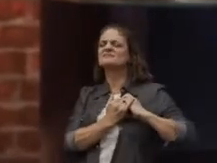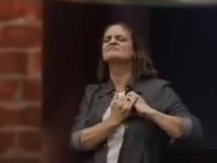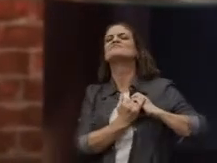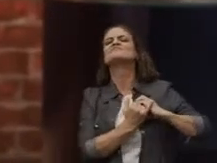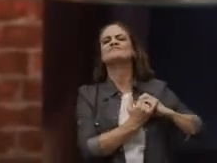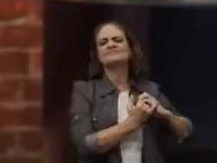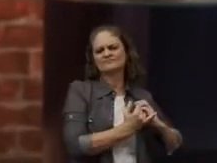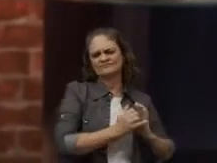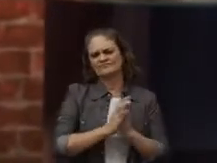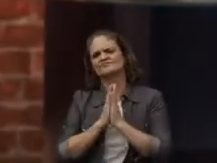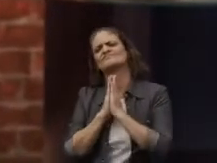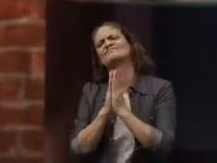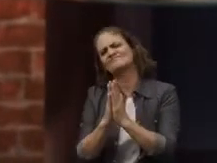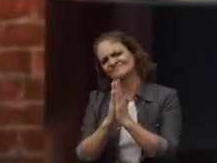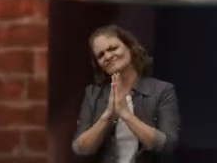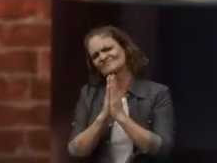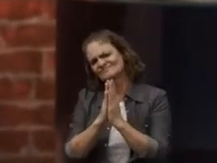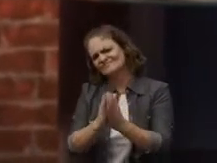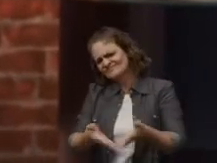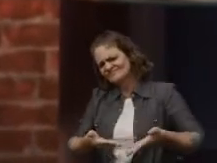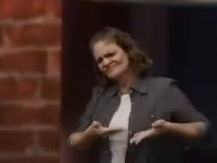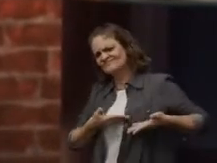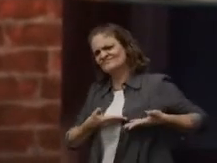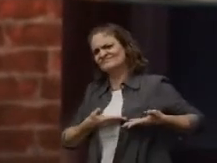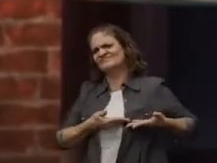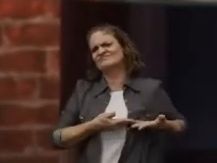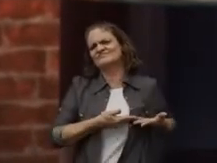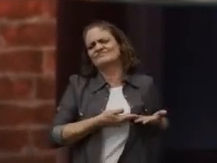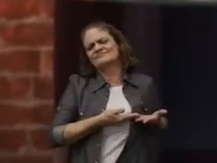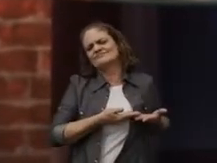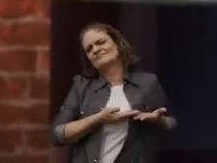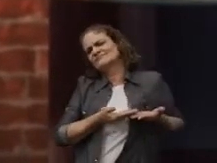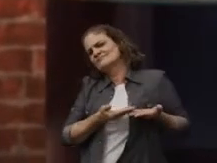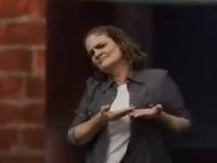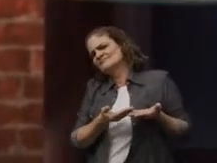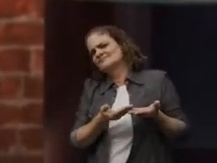meu coração.